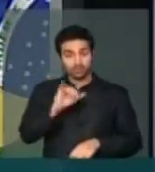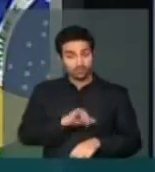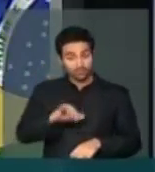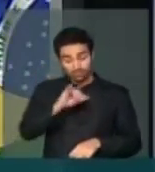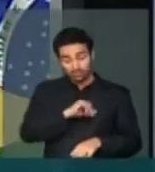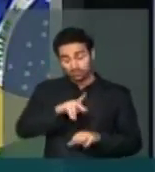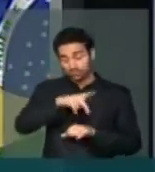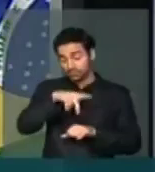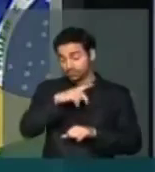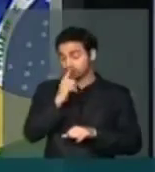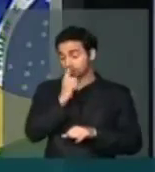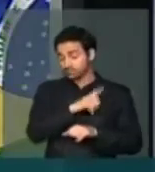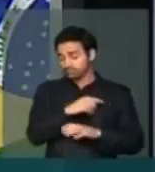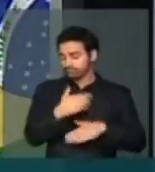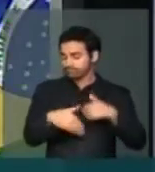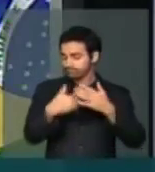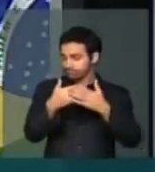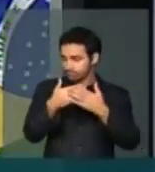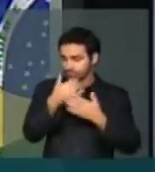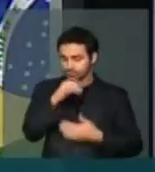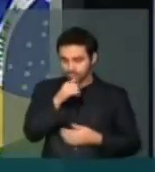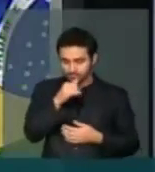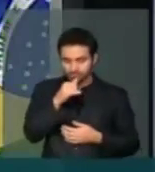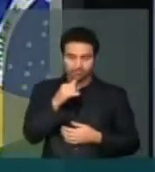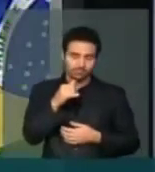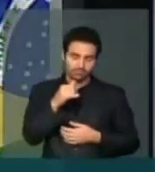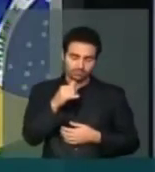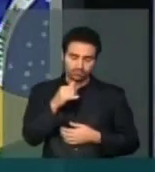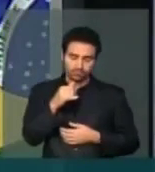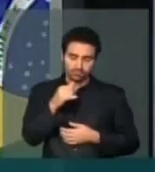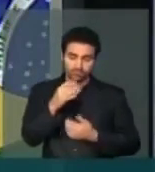de um país. E energia elétrica é básica.